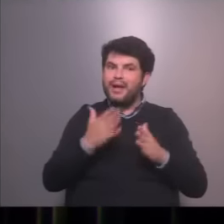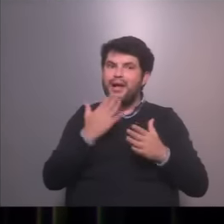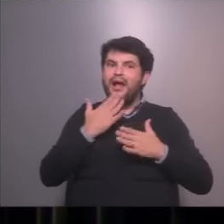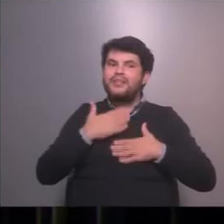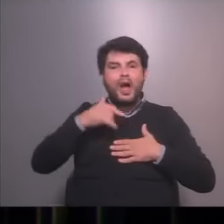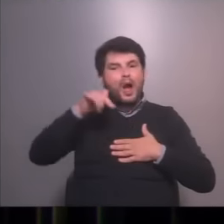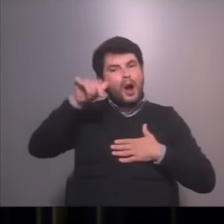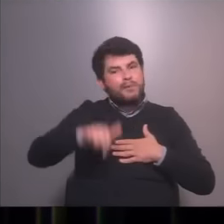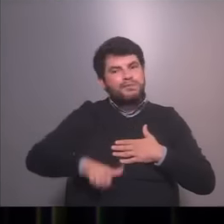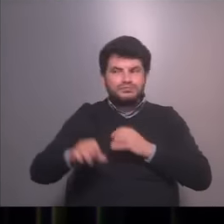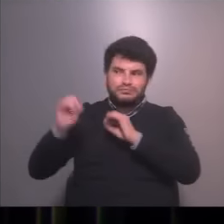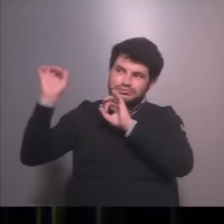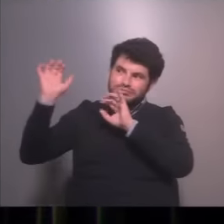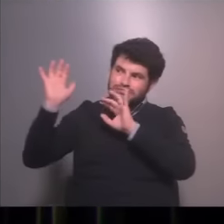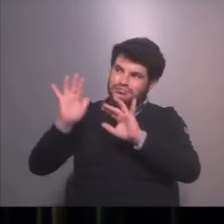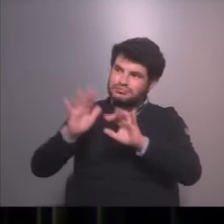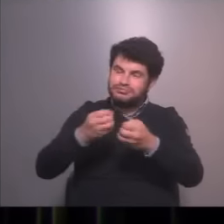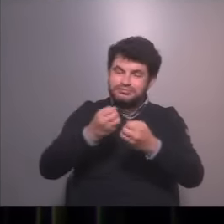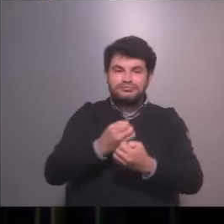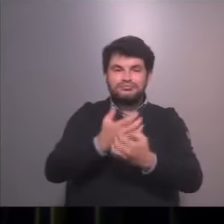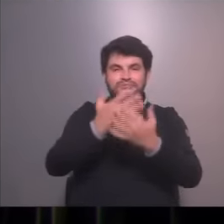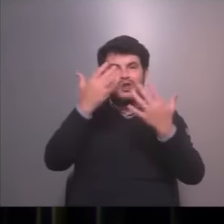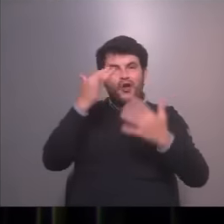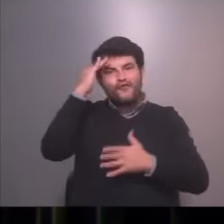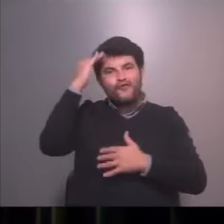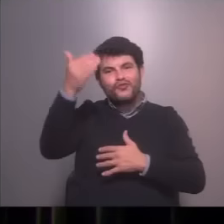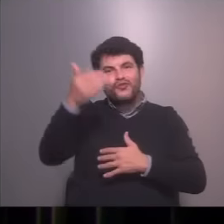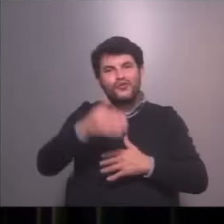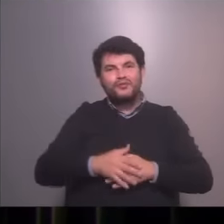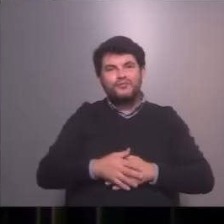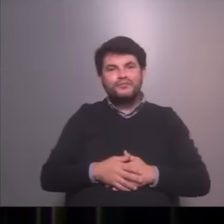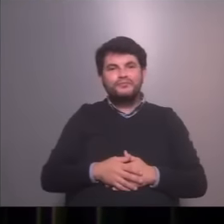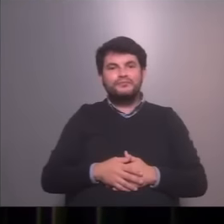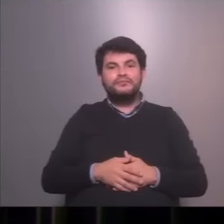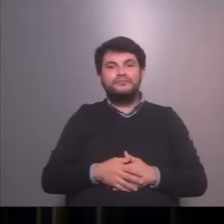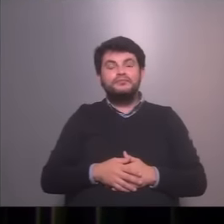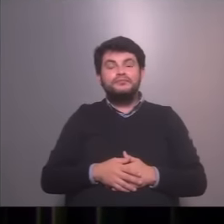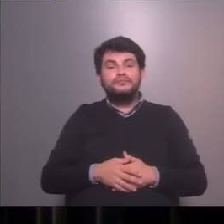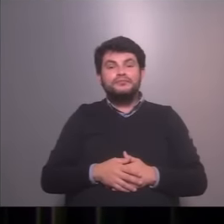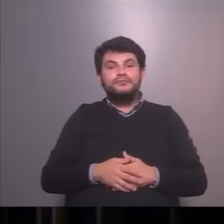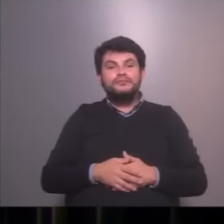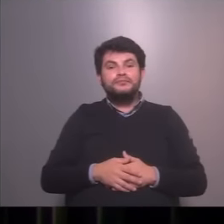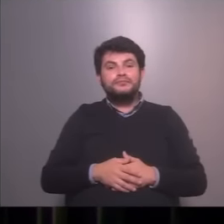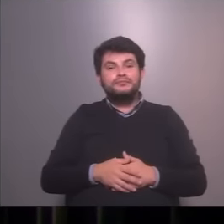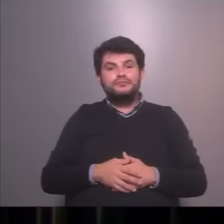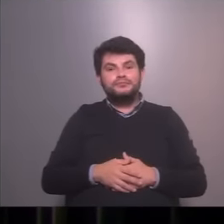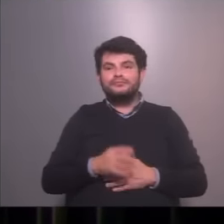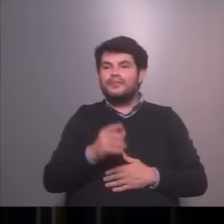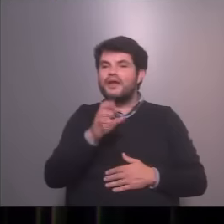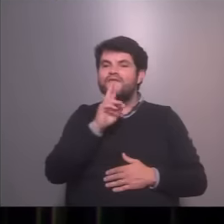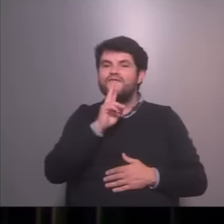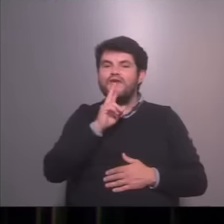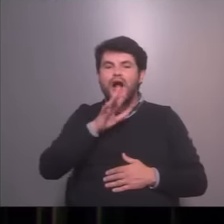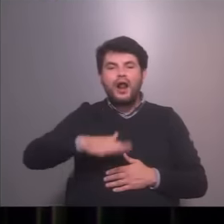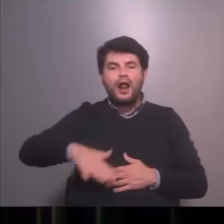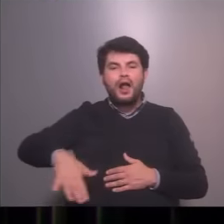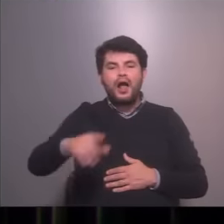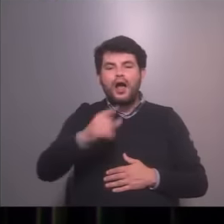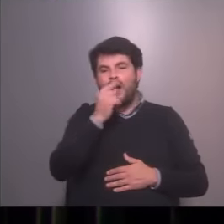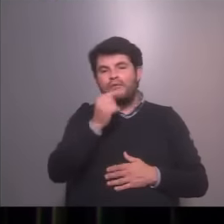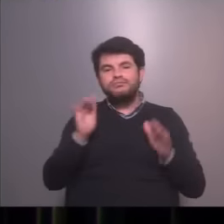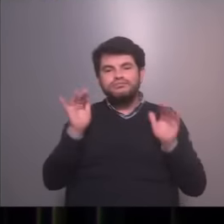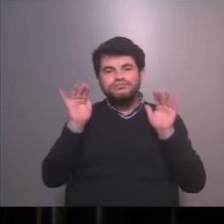a noite escura da humanidade, mas que faça brilhar desde já a claridade do